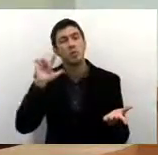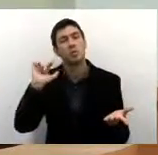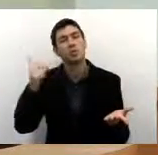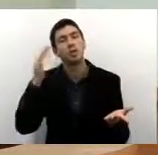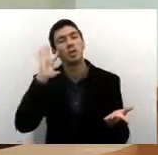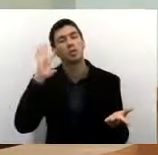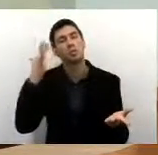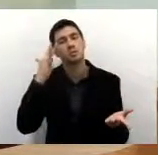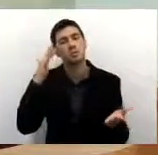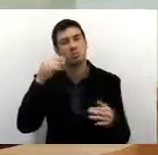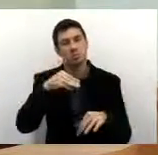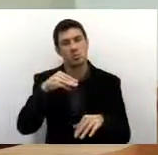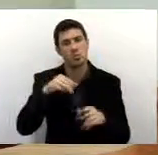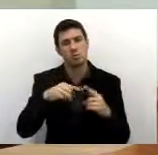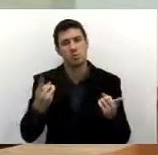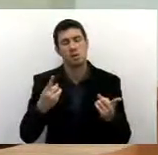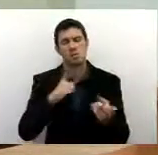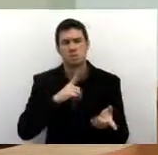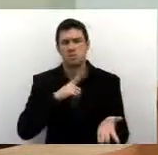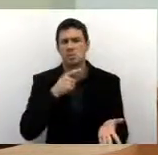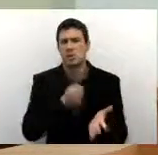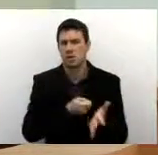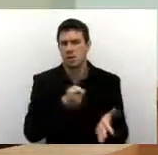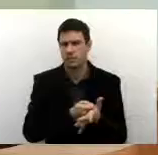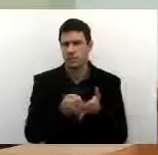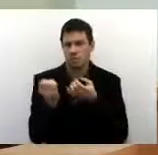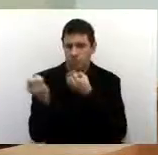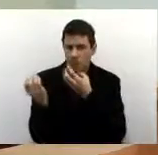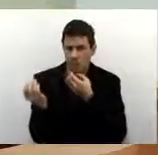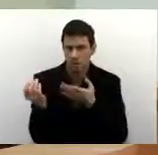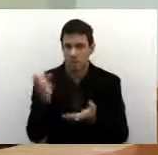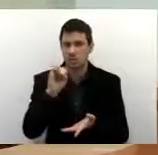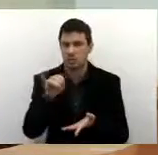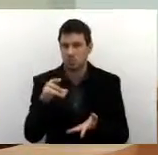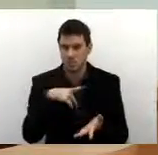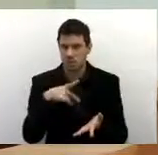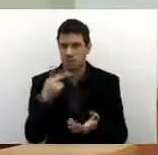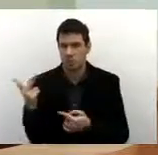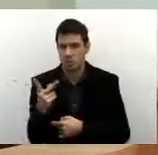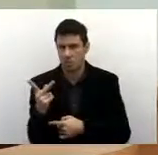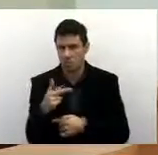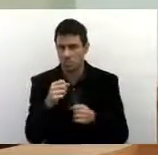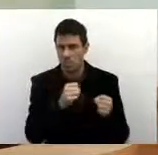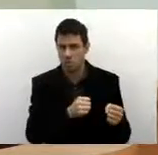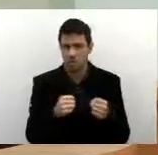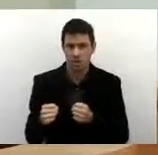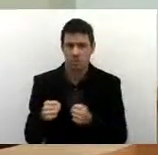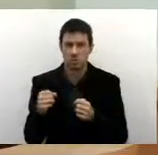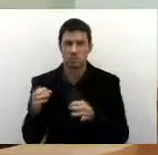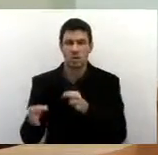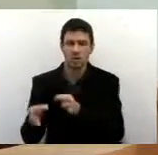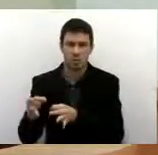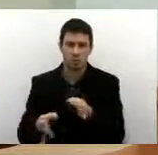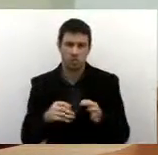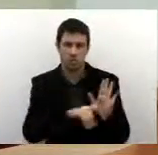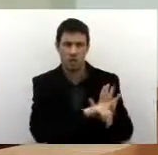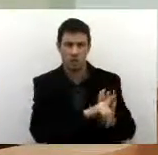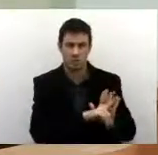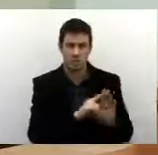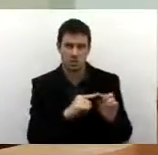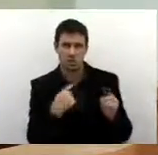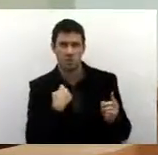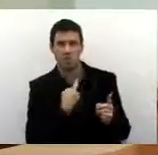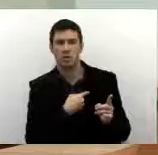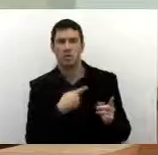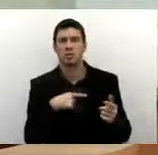minuto, mas temos o dever de informar, ainda mais se tratando de dois poderes, executivo e legislativo. Então, nosso trabalho